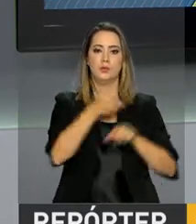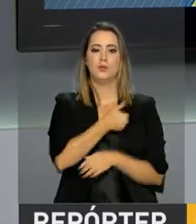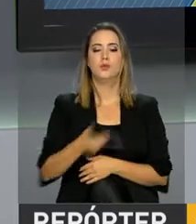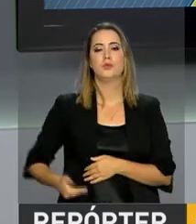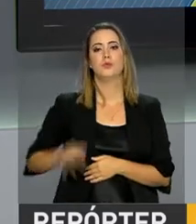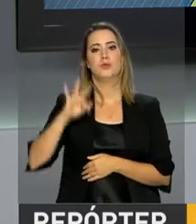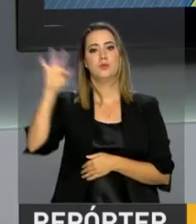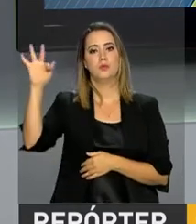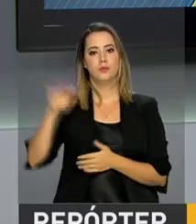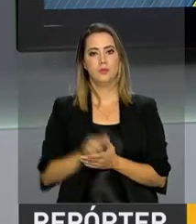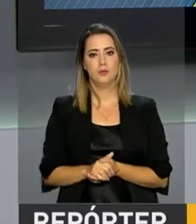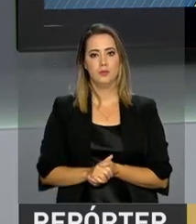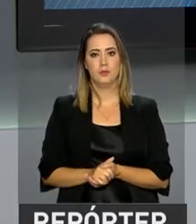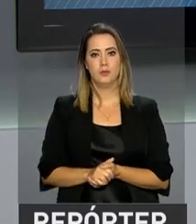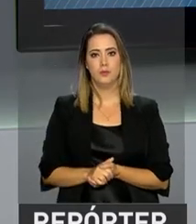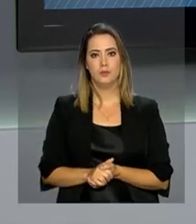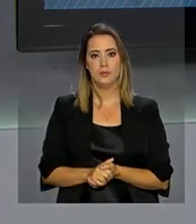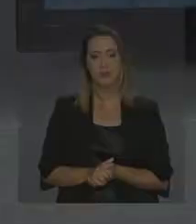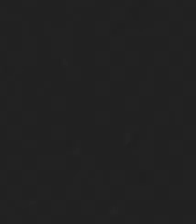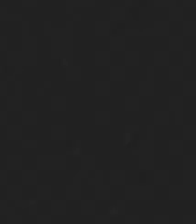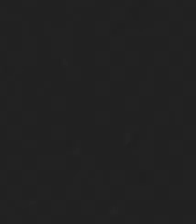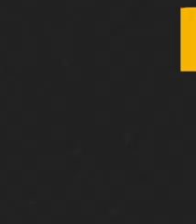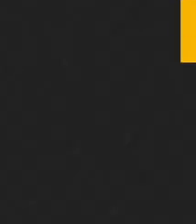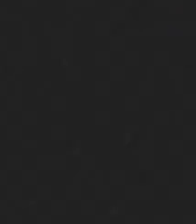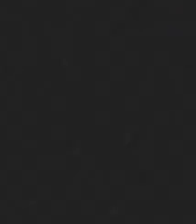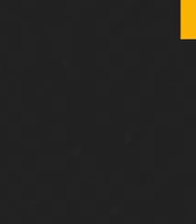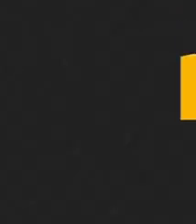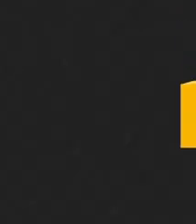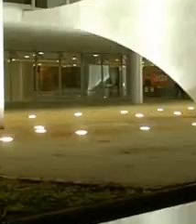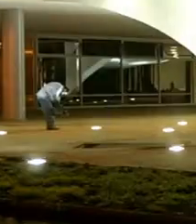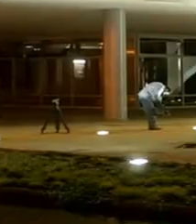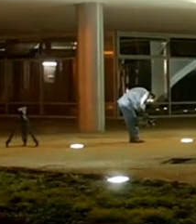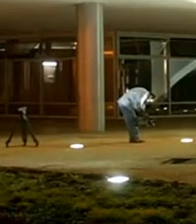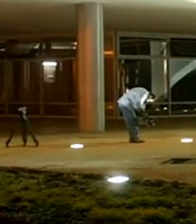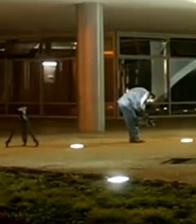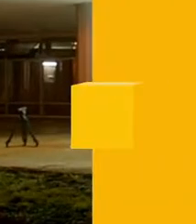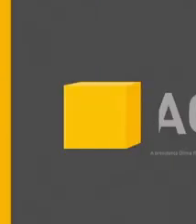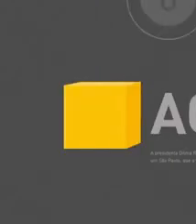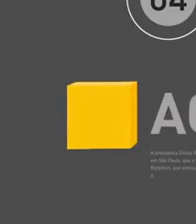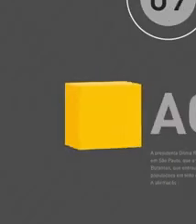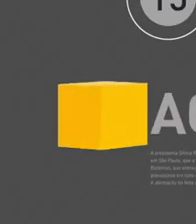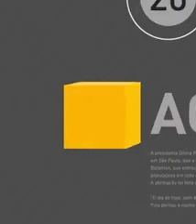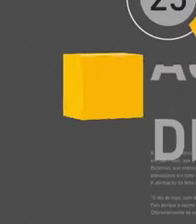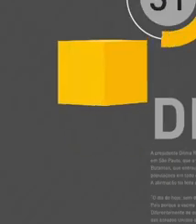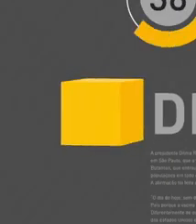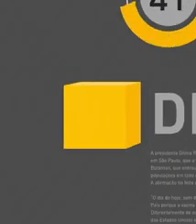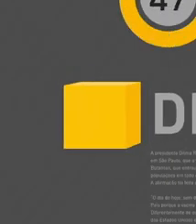na NBR, a TV do Governo Federal.